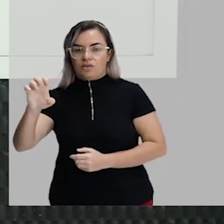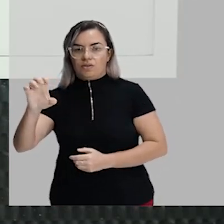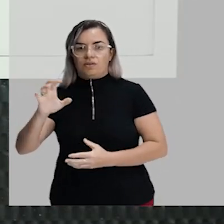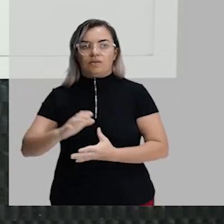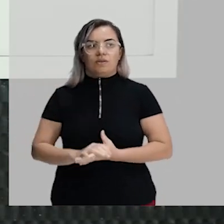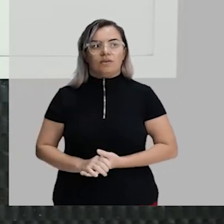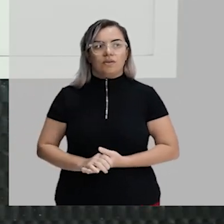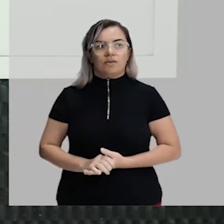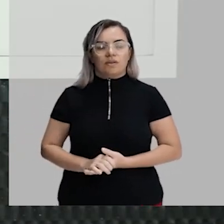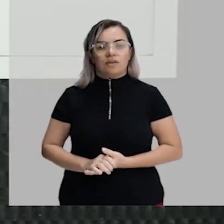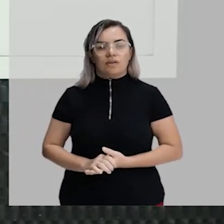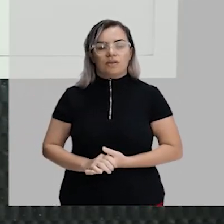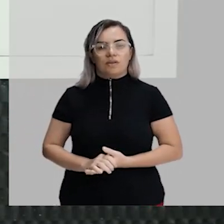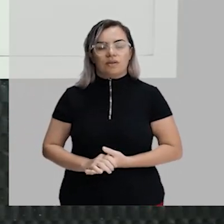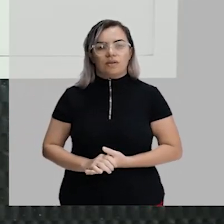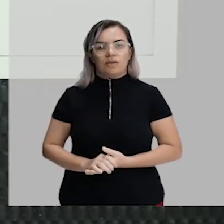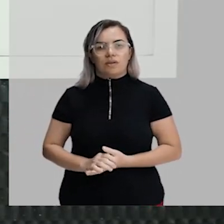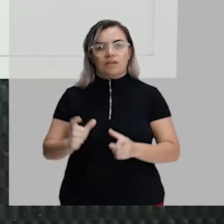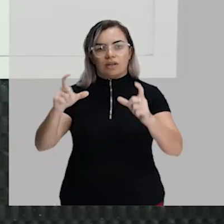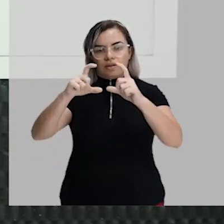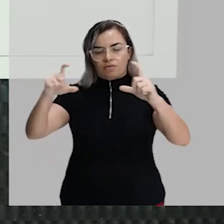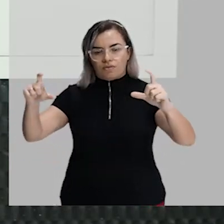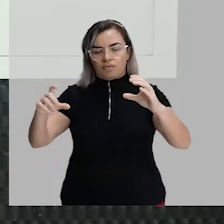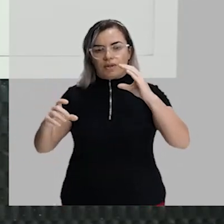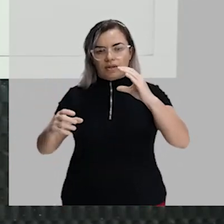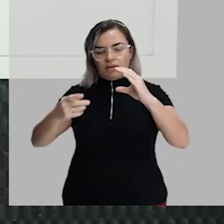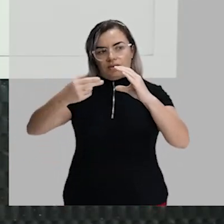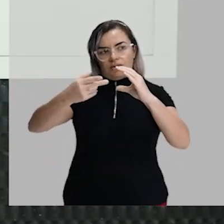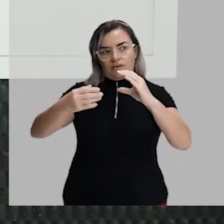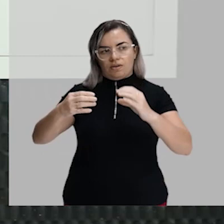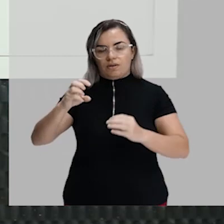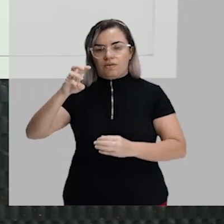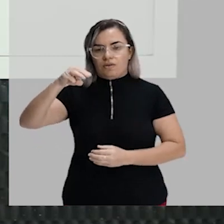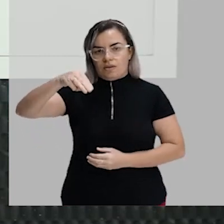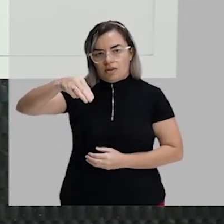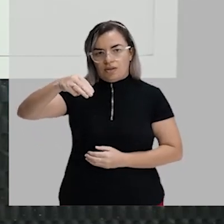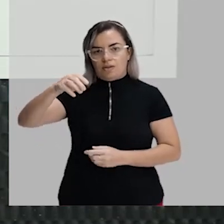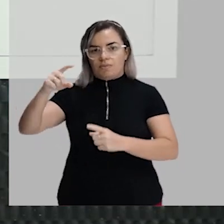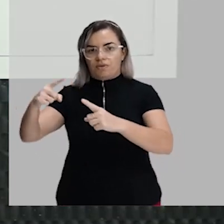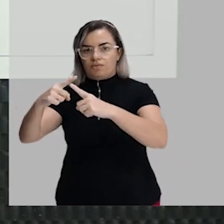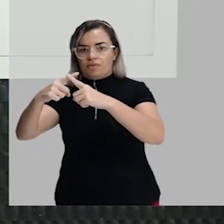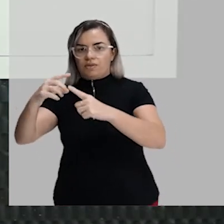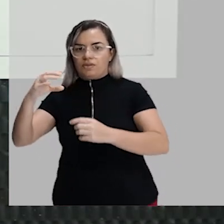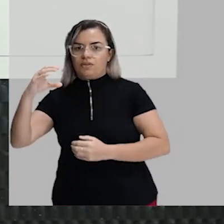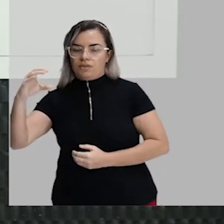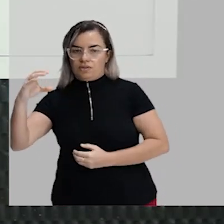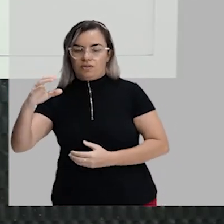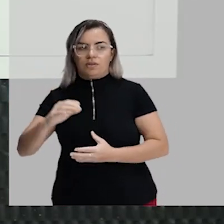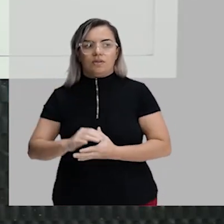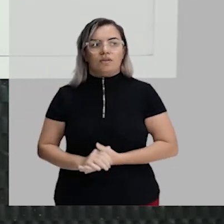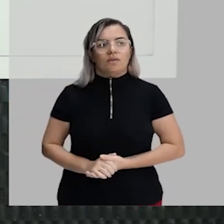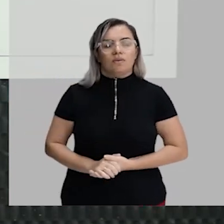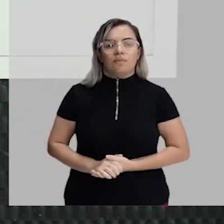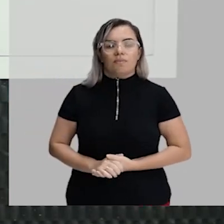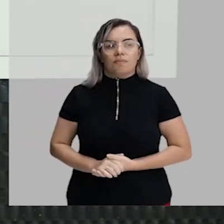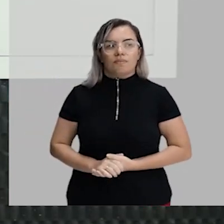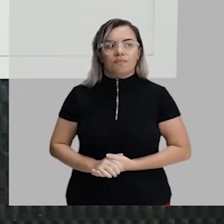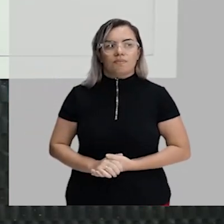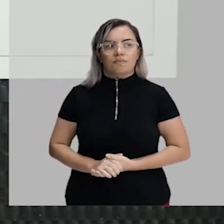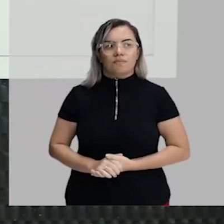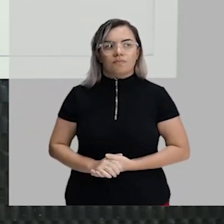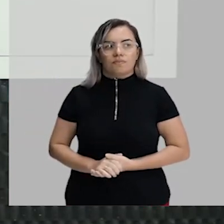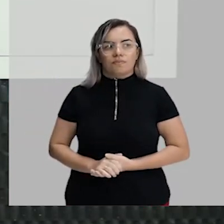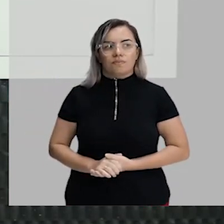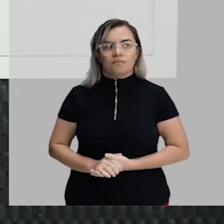eu tenho a capacidade térmica, eu tenho a massa que é 500 e eu posso encontrar o calor específico, né? Então o calor específico, que é dado pelo